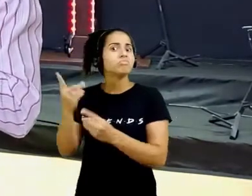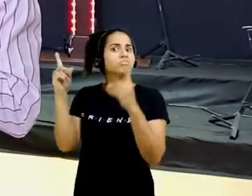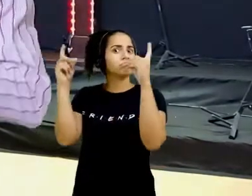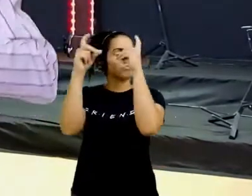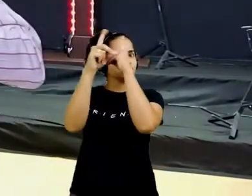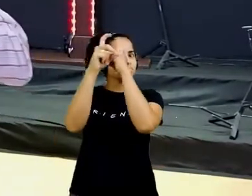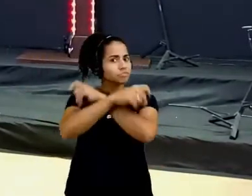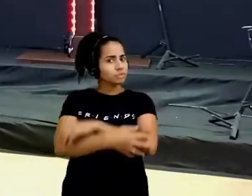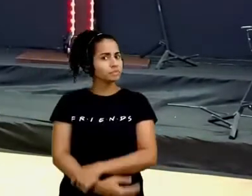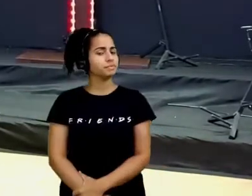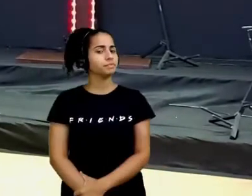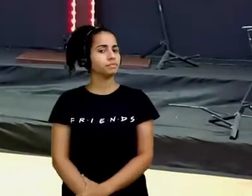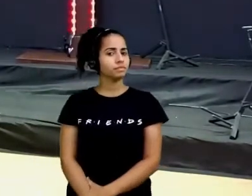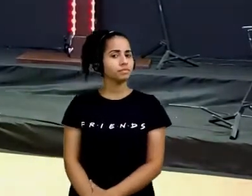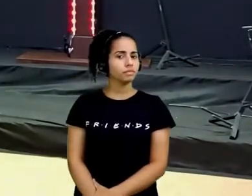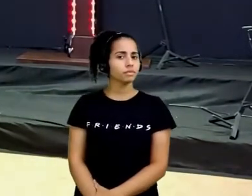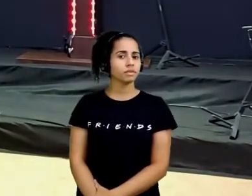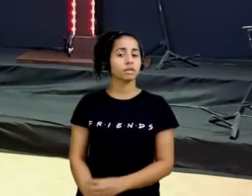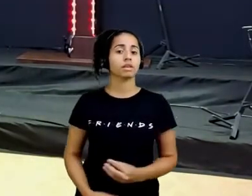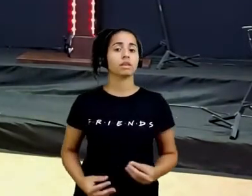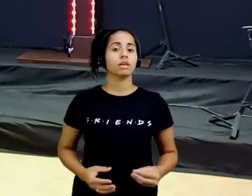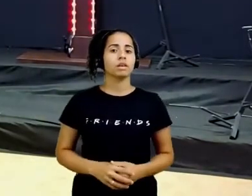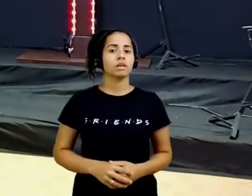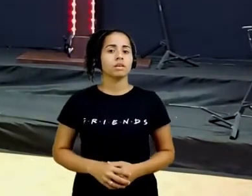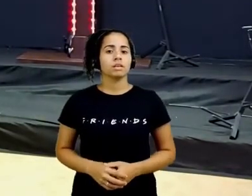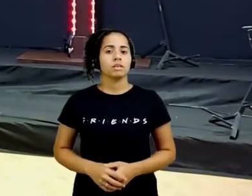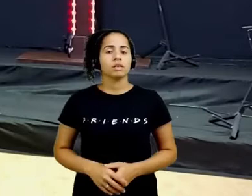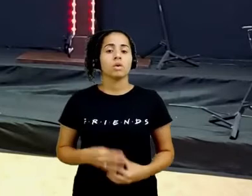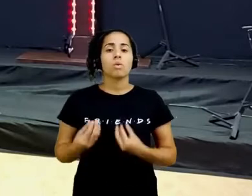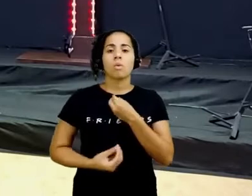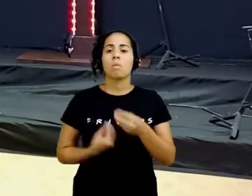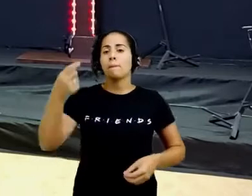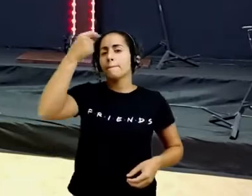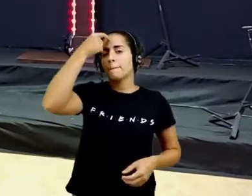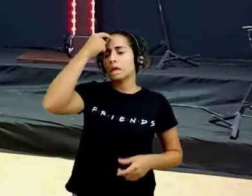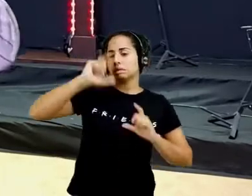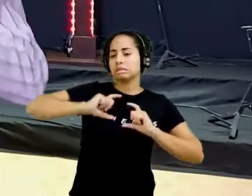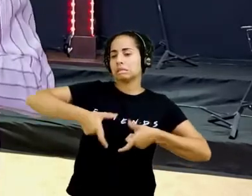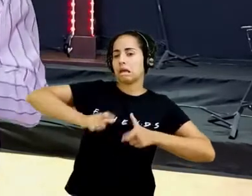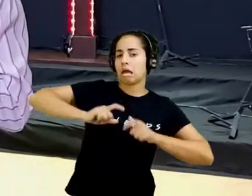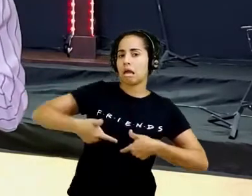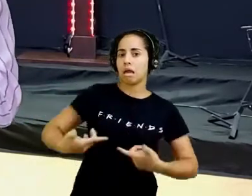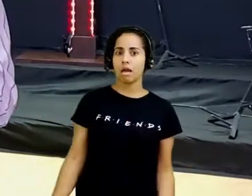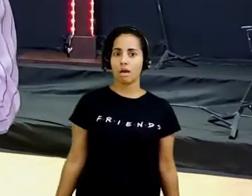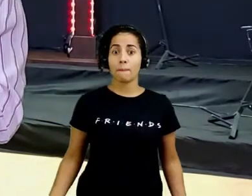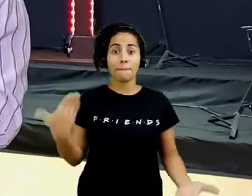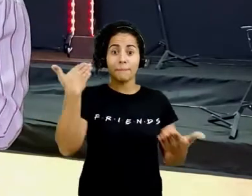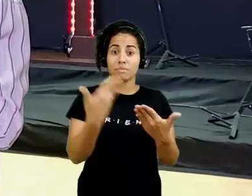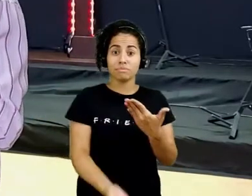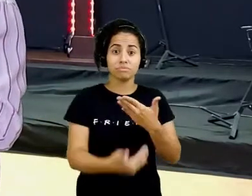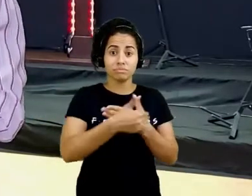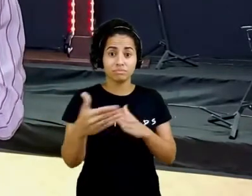Imagine como, querido, se encontrava a memória, a mente de Israel, daqueles que perderam tudo e que